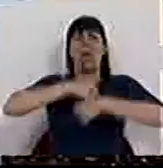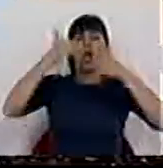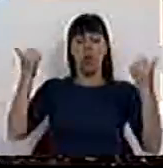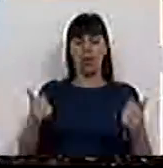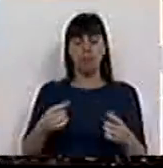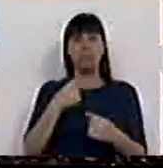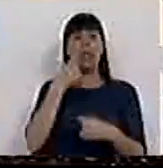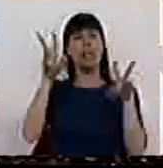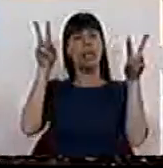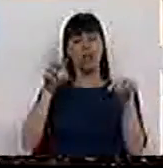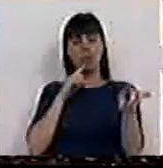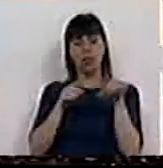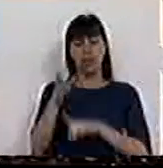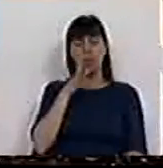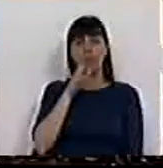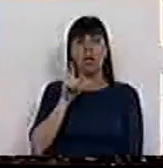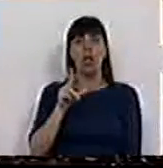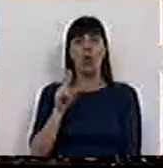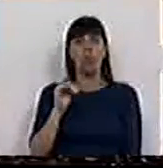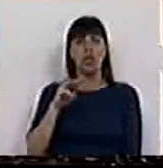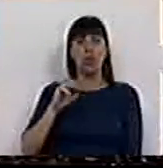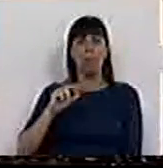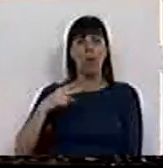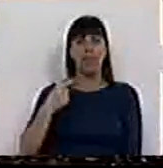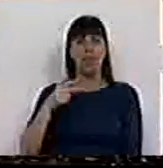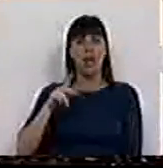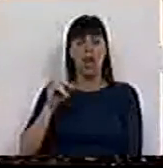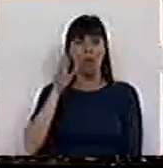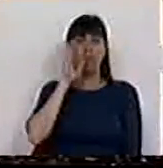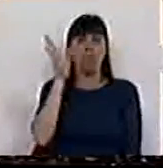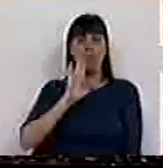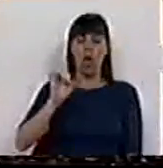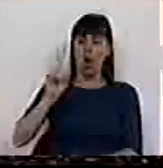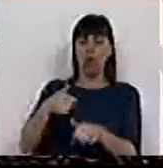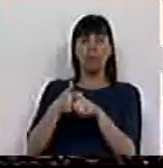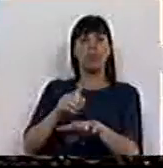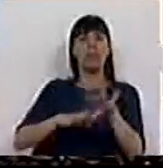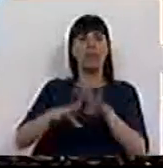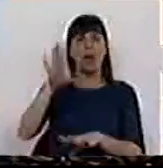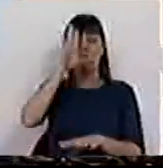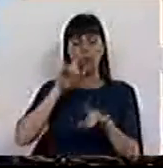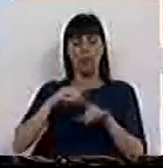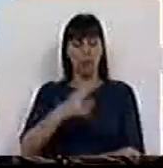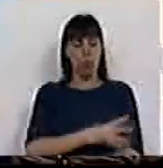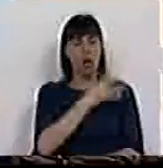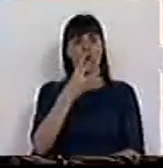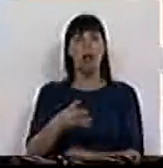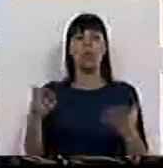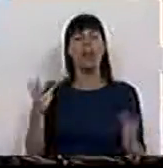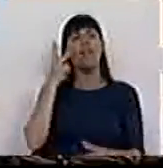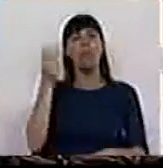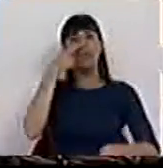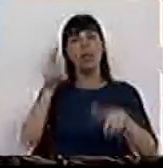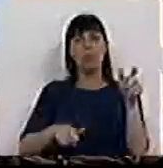A expressão do deputado Luís Montenegro representa bem a linha que tem sido seguida pelo Governo nestes 4 anos. A vida